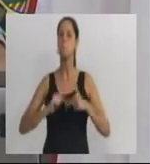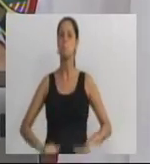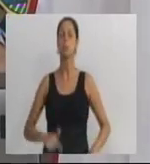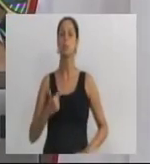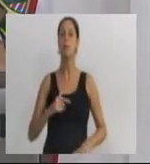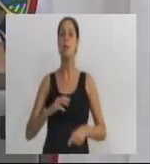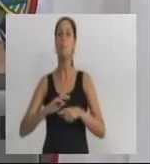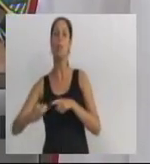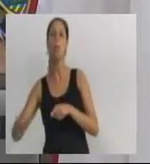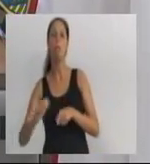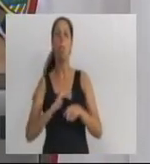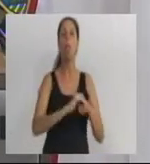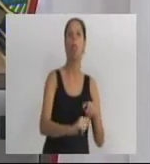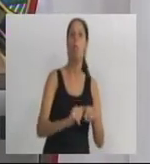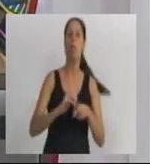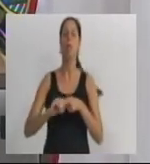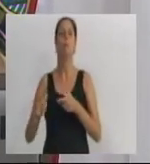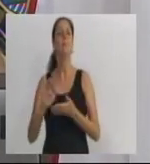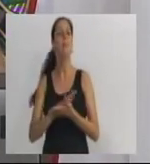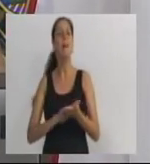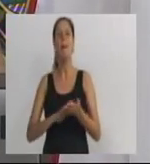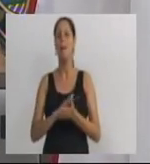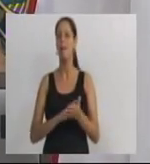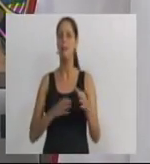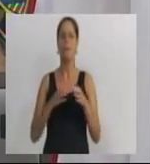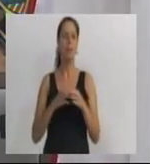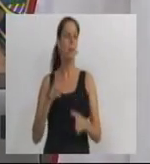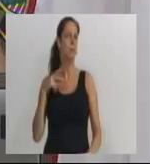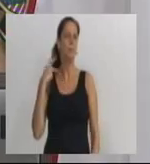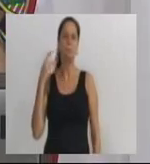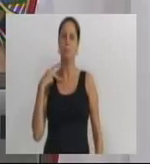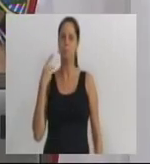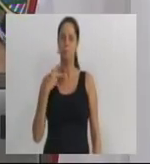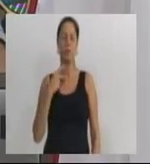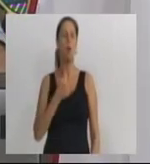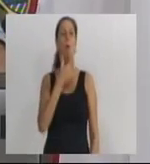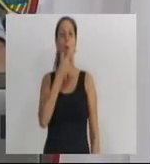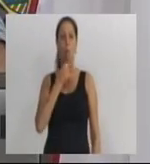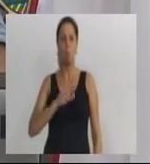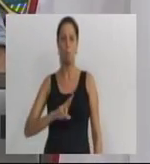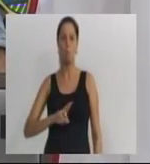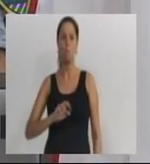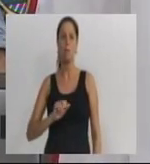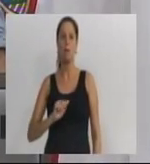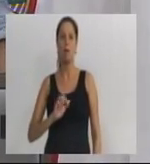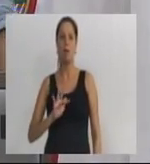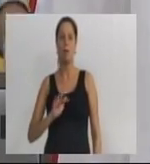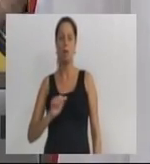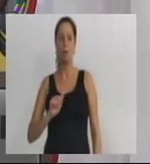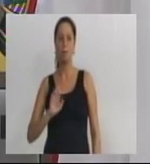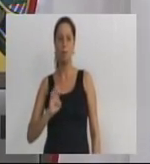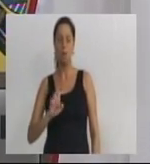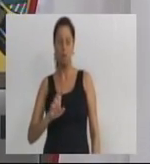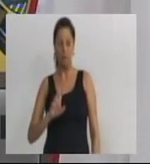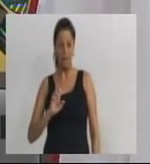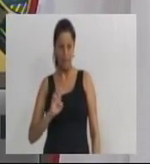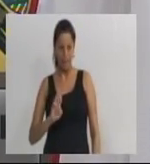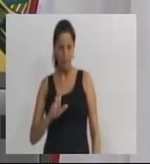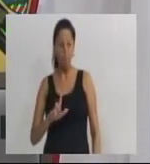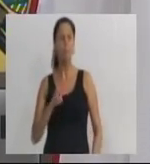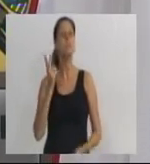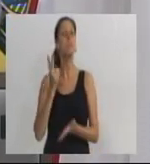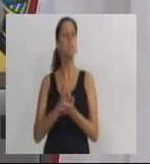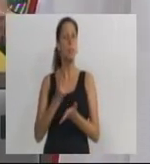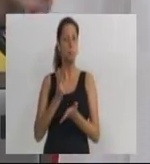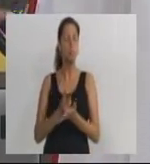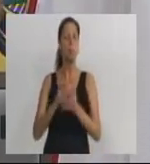nossa cidade, o nome dele é Rafael Jensen. Ele atende a todos e a todos os partidos de forma intensa, porque ele sabe que os vereadores